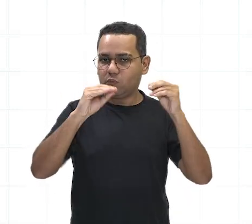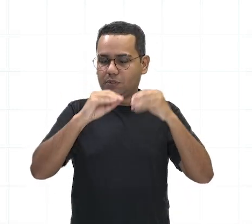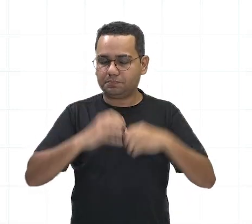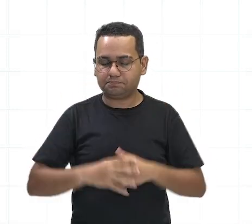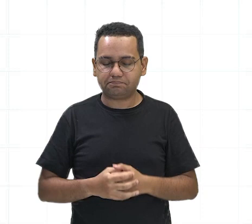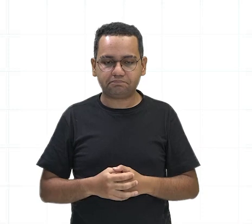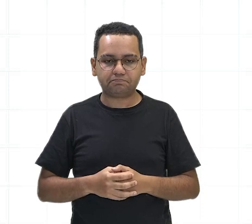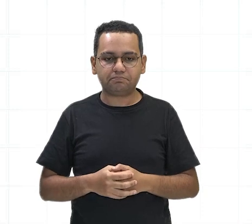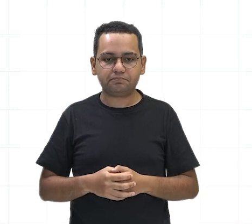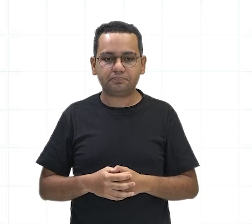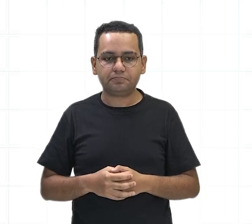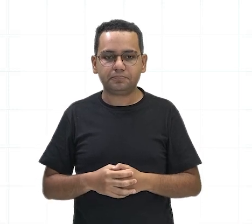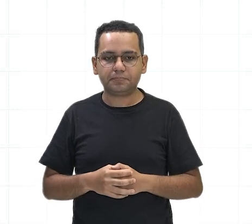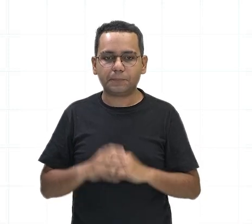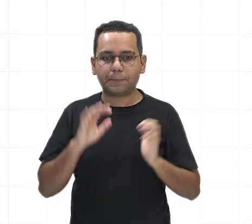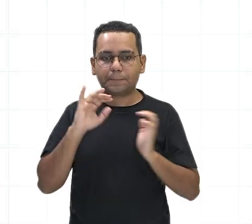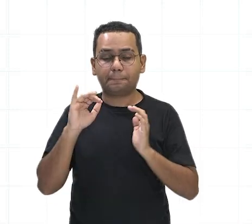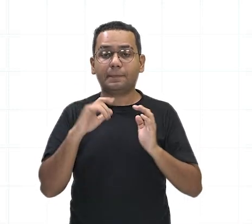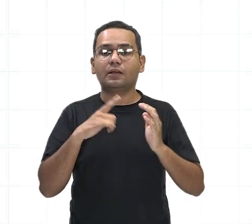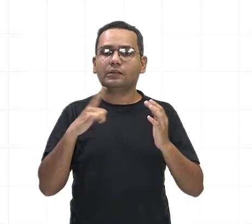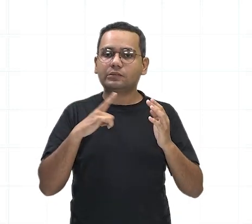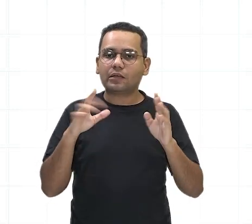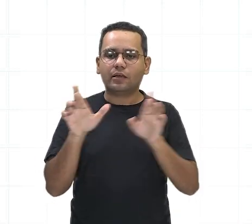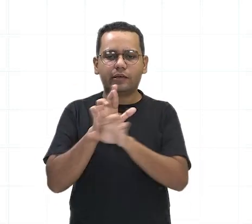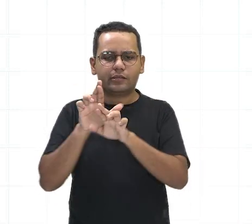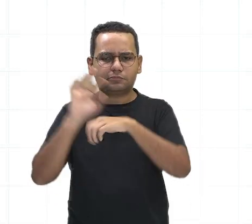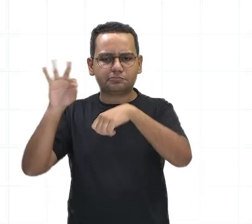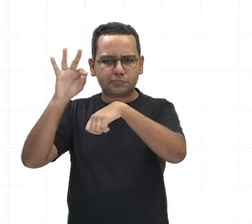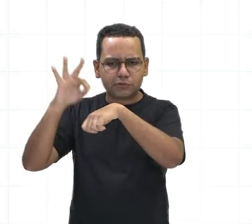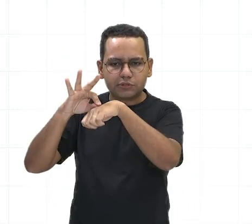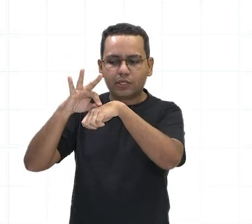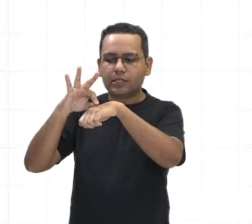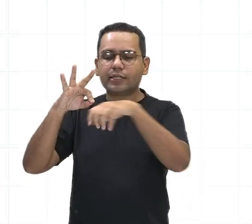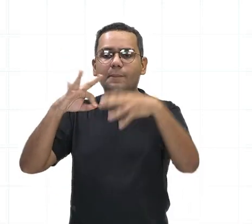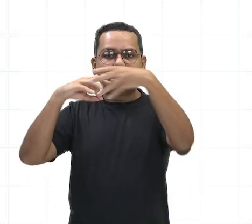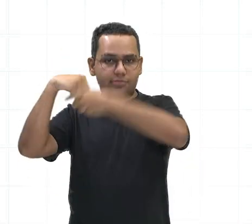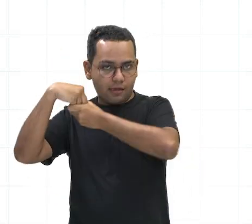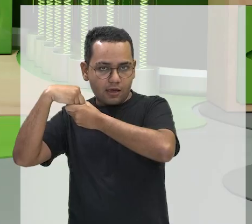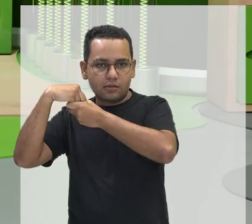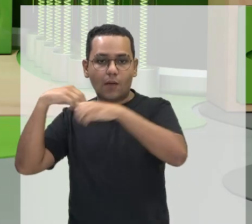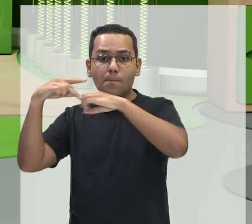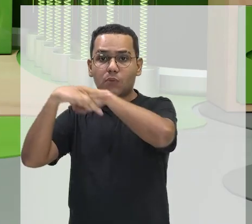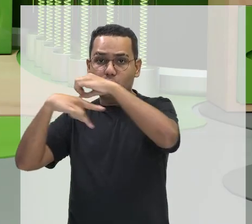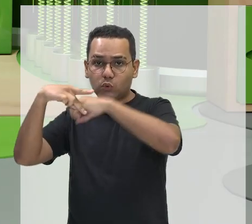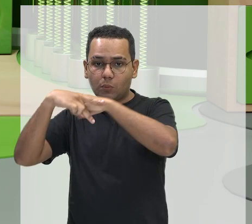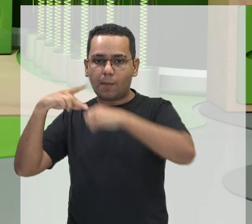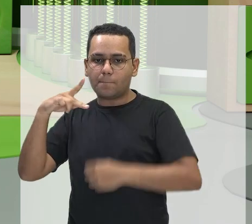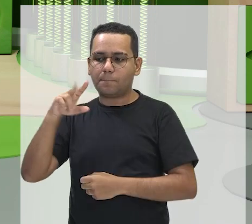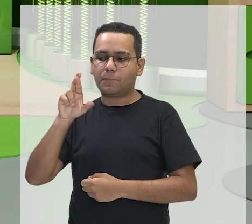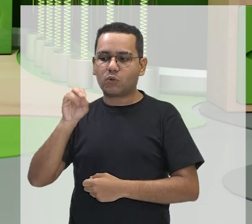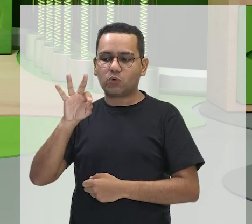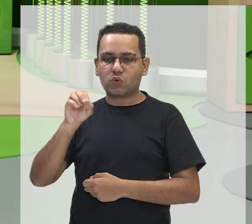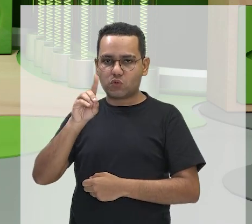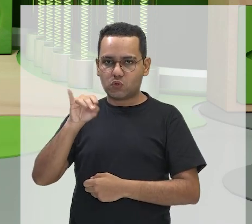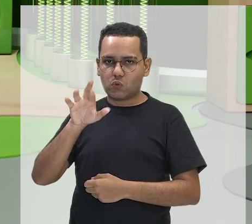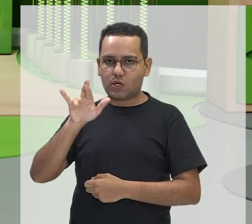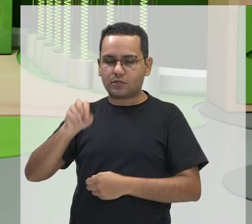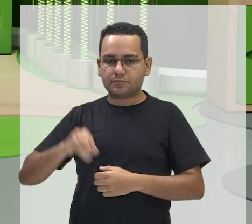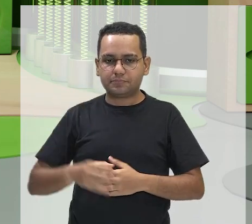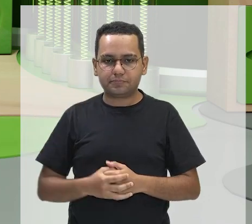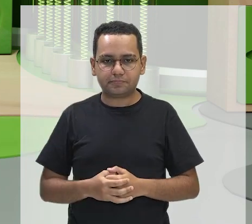está relacionada com o mosquito, também com o protozoário, né, o plasmódio. A gente vai observar agora um esquema, trazendo aqui para a